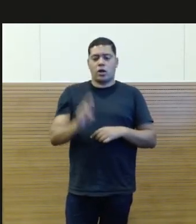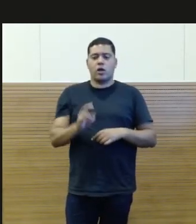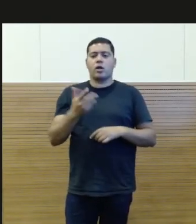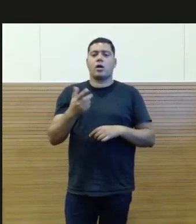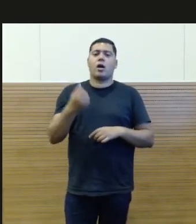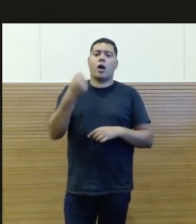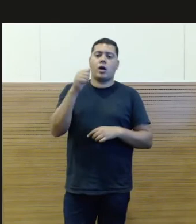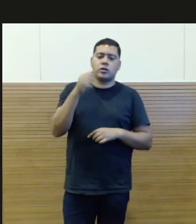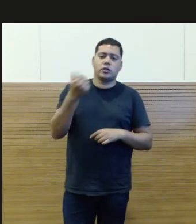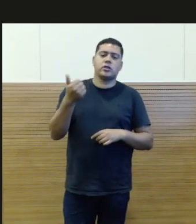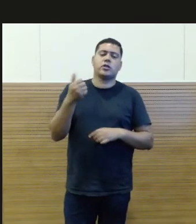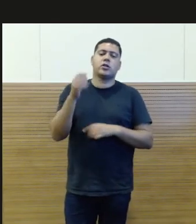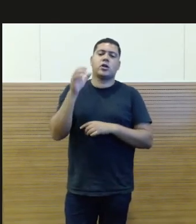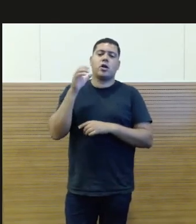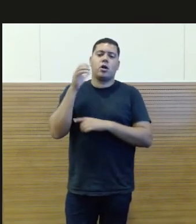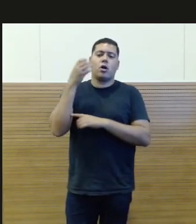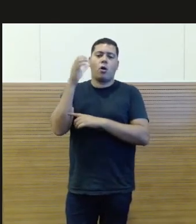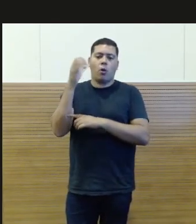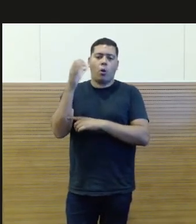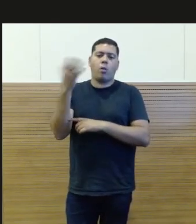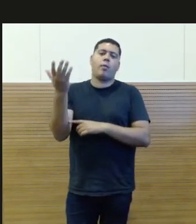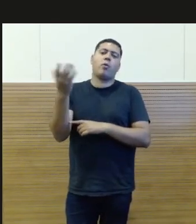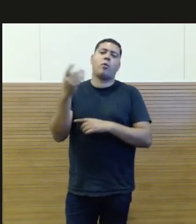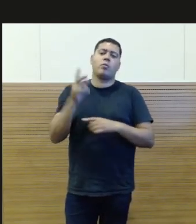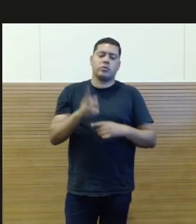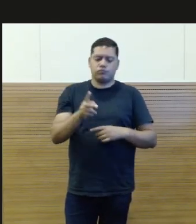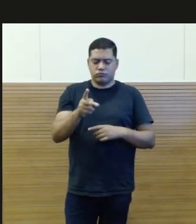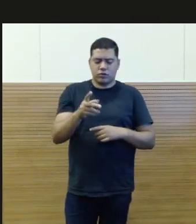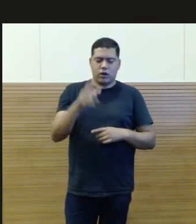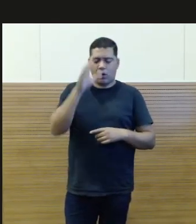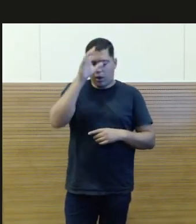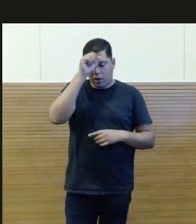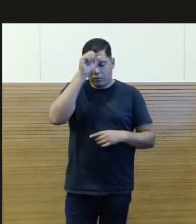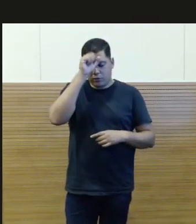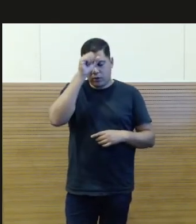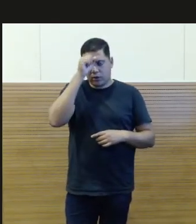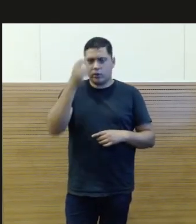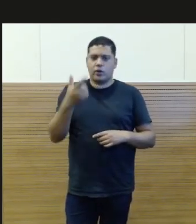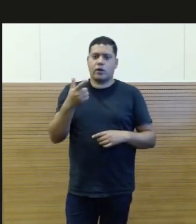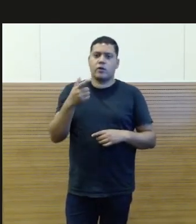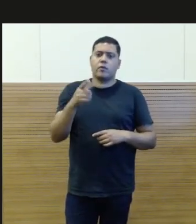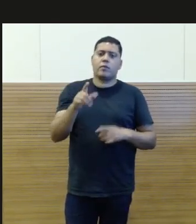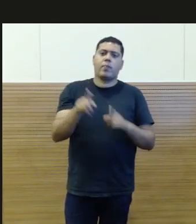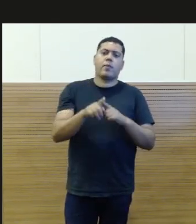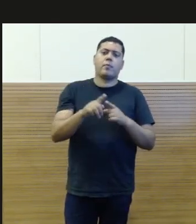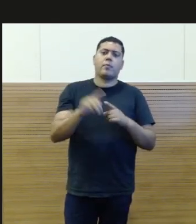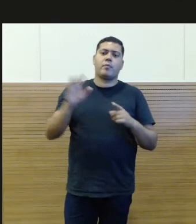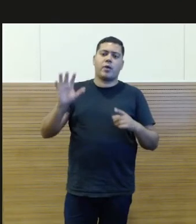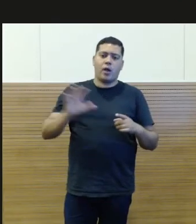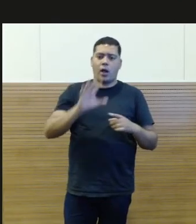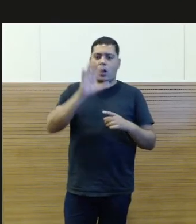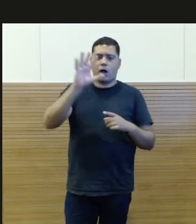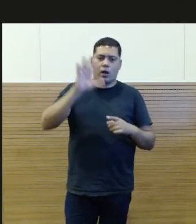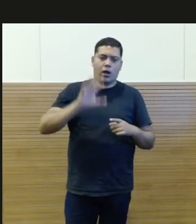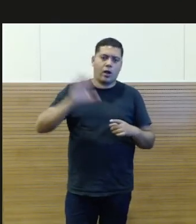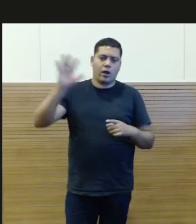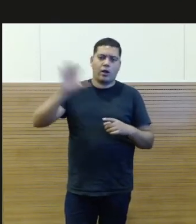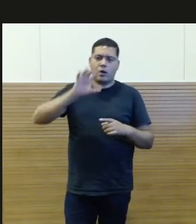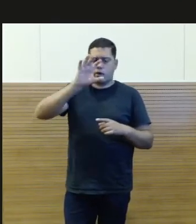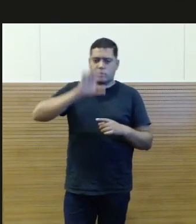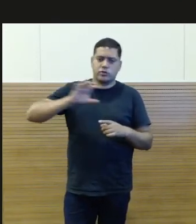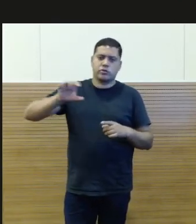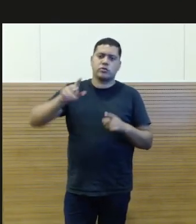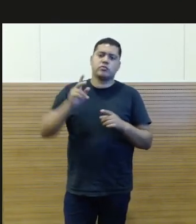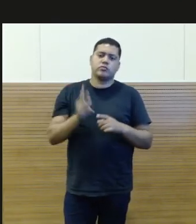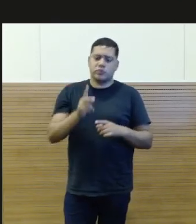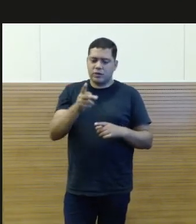Argentina, Colômbia, seguem esse processo de aprendizagem que a região tem, que é muito interessante, de buscar sempre